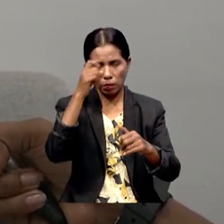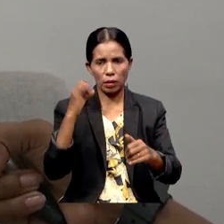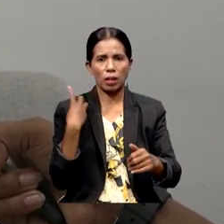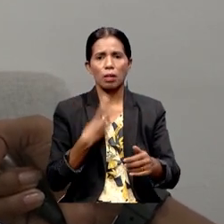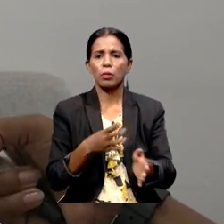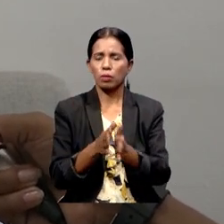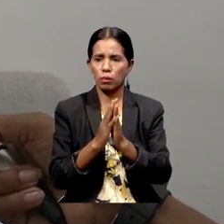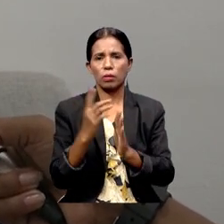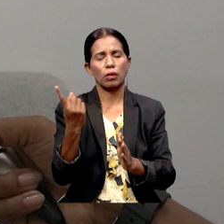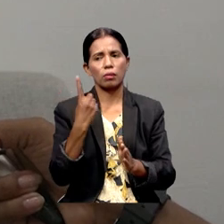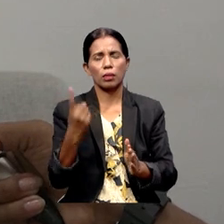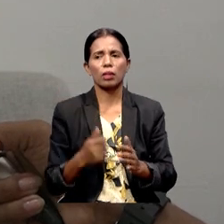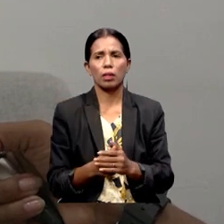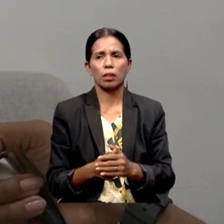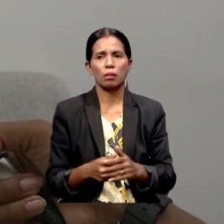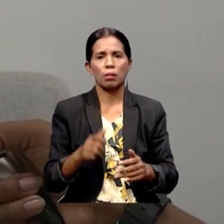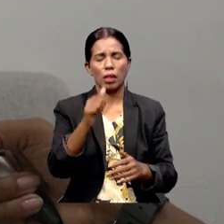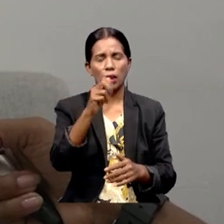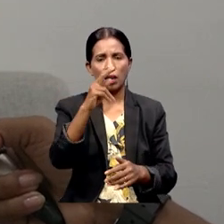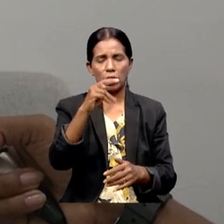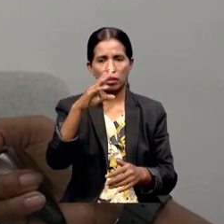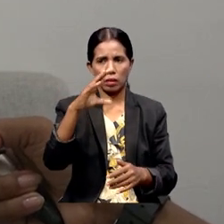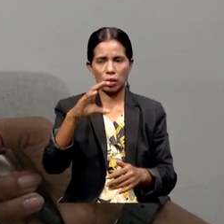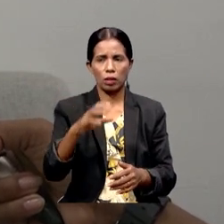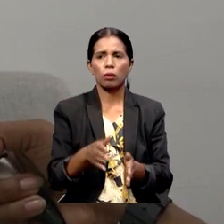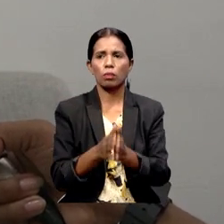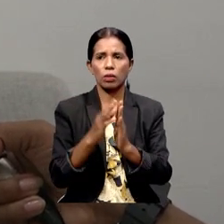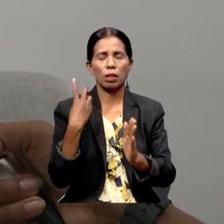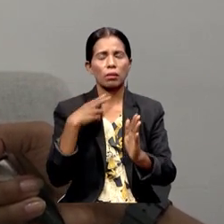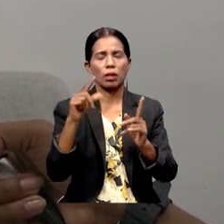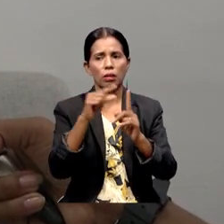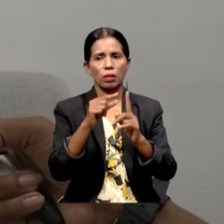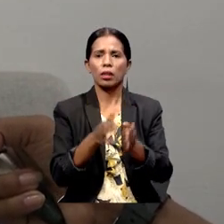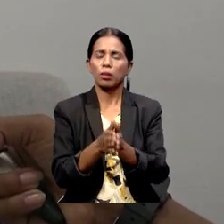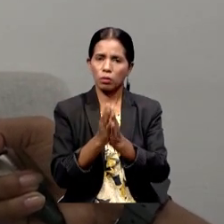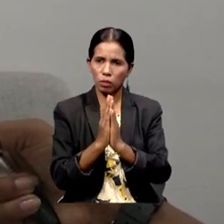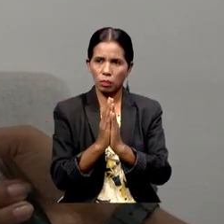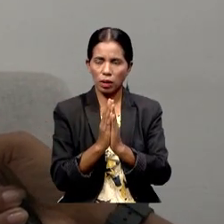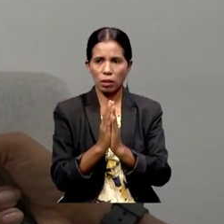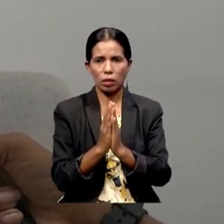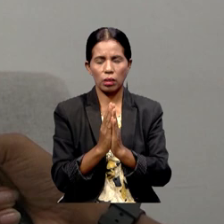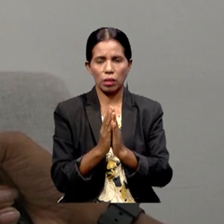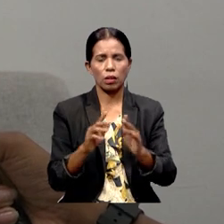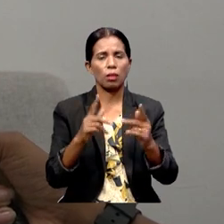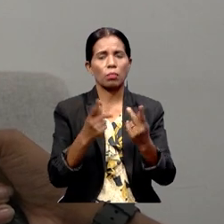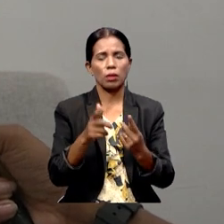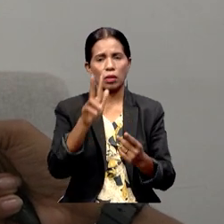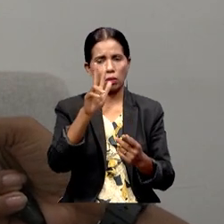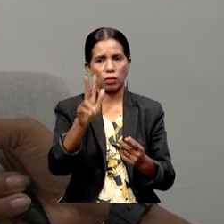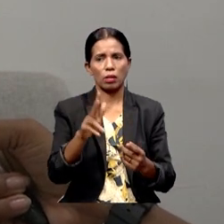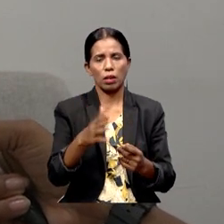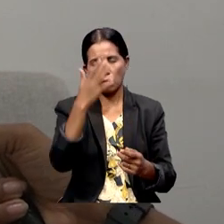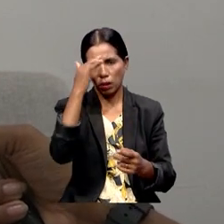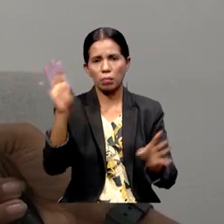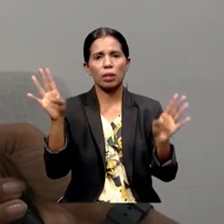ikona ba ANSE mas usa amni telefon lori husuba operador sira tam sira min taka ira